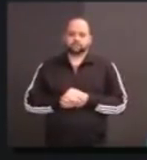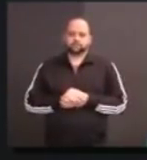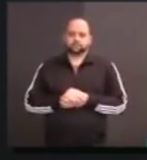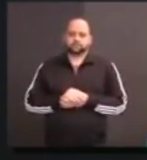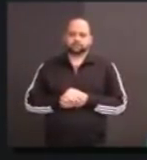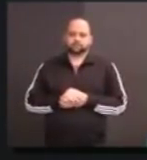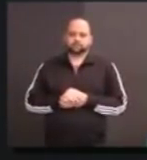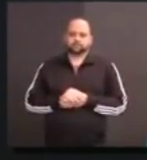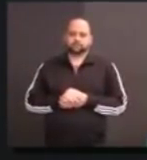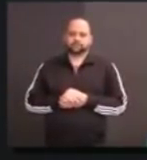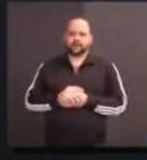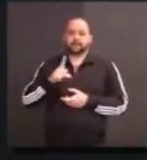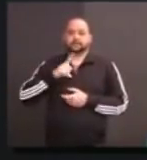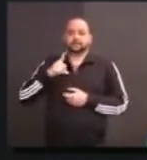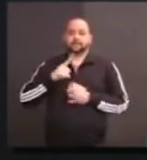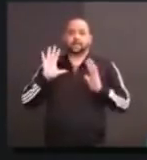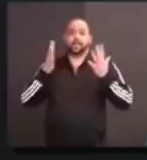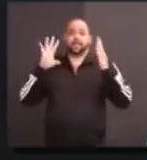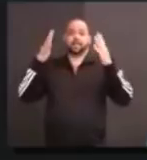para serem aplaudidos.